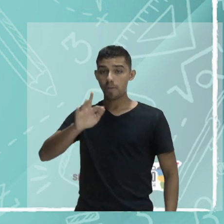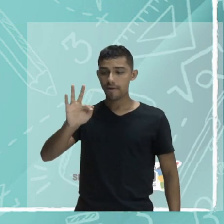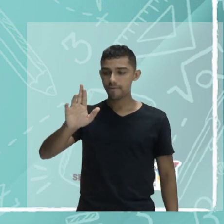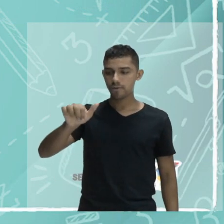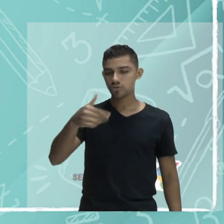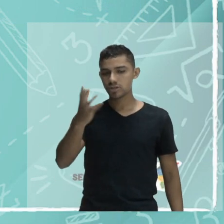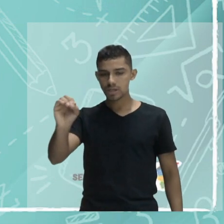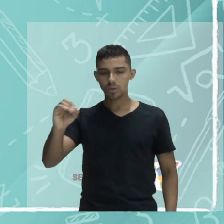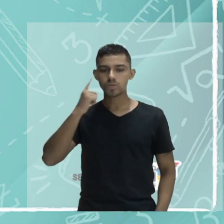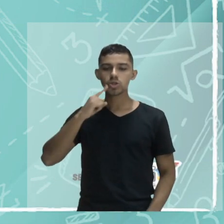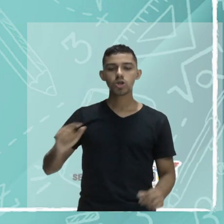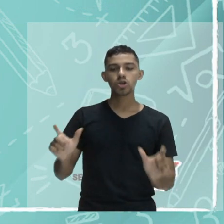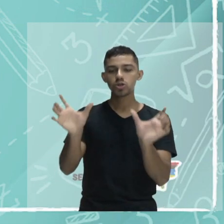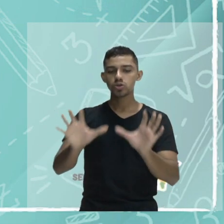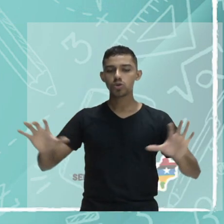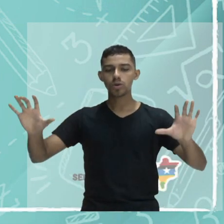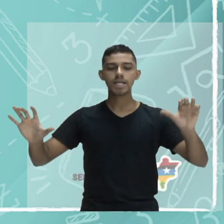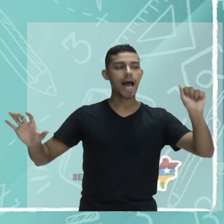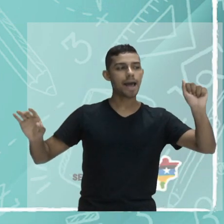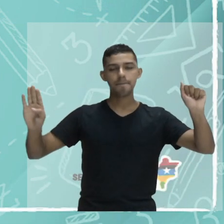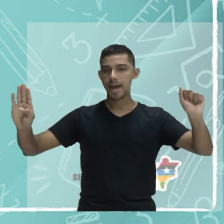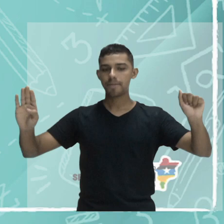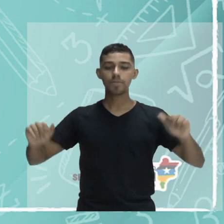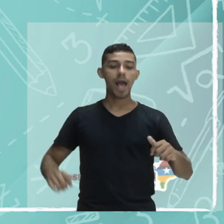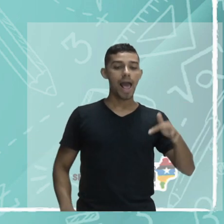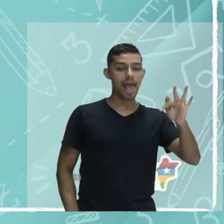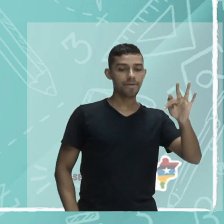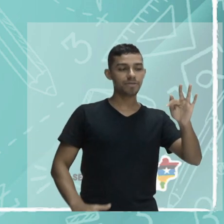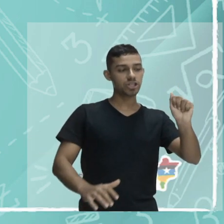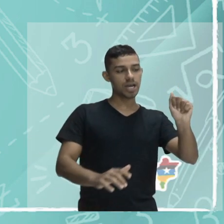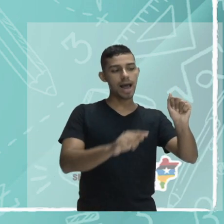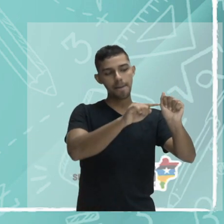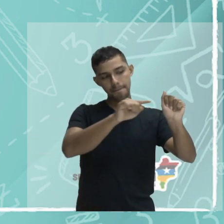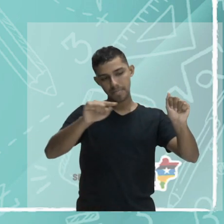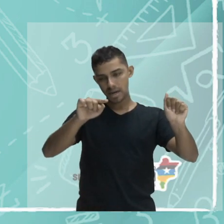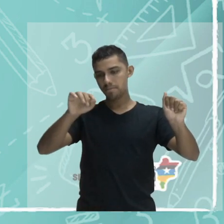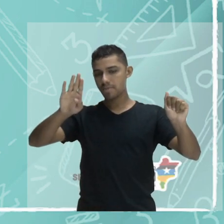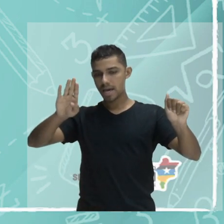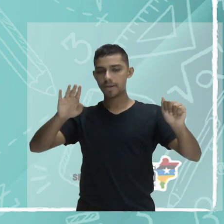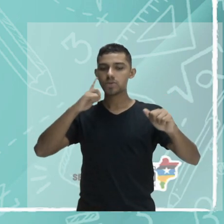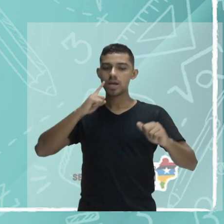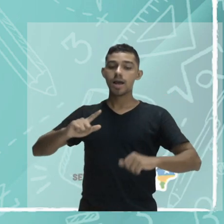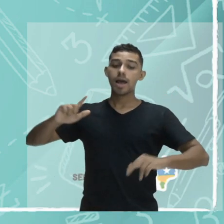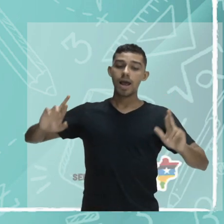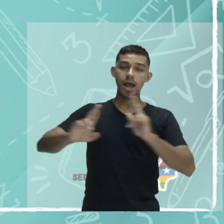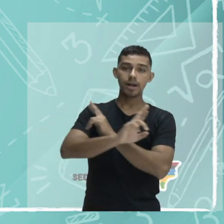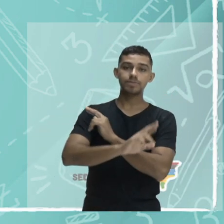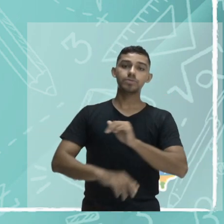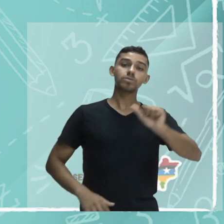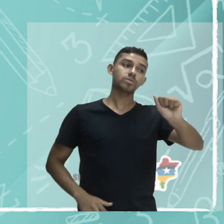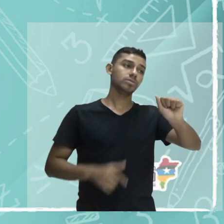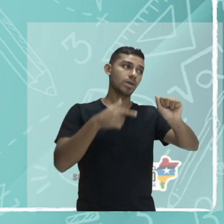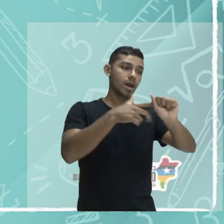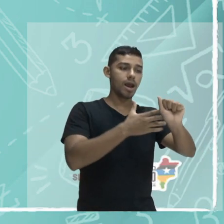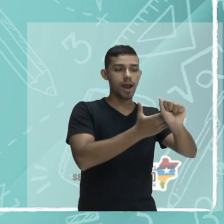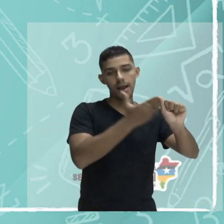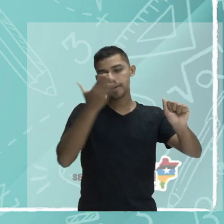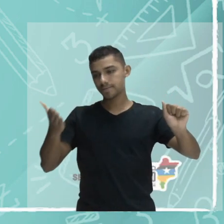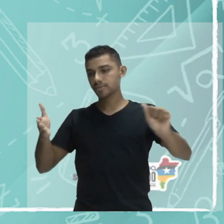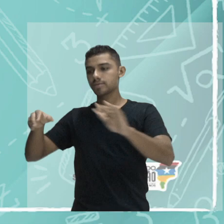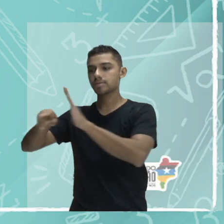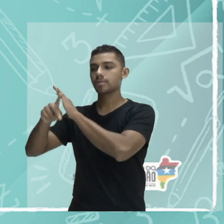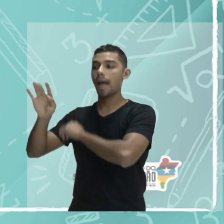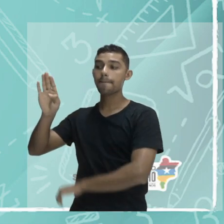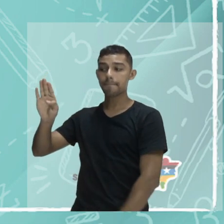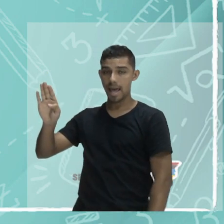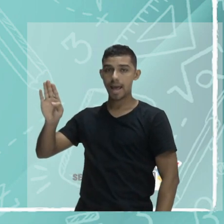dois conjuntos, A e B, f de A e B, a função que associa os elementos do conjunto A aos elementos do conjunto